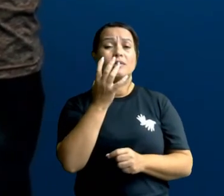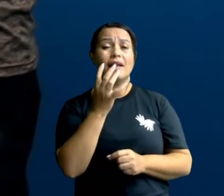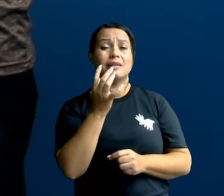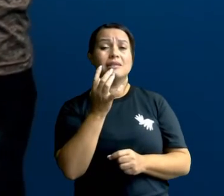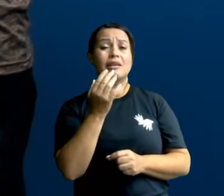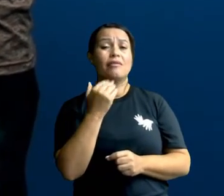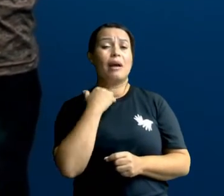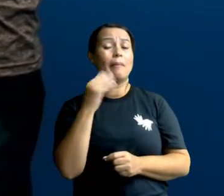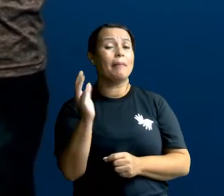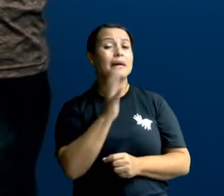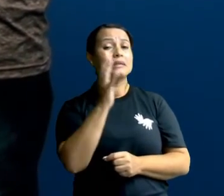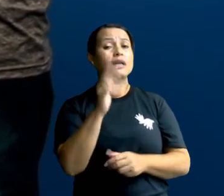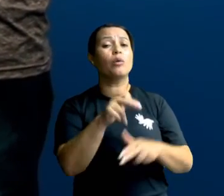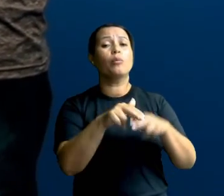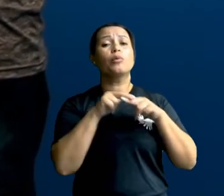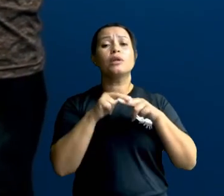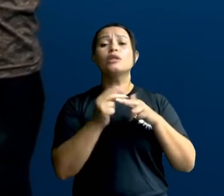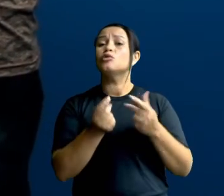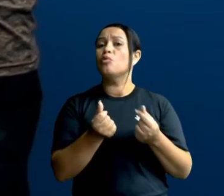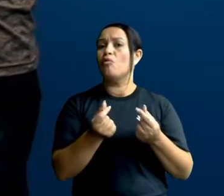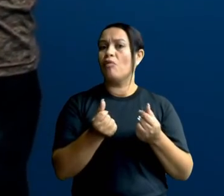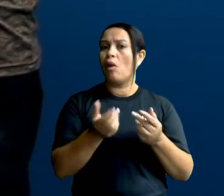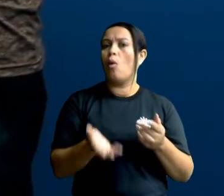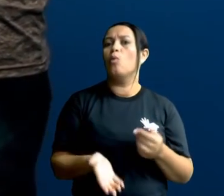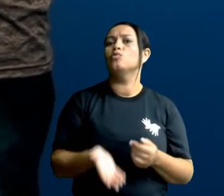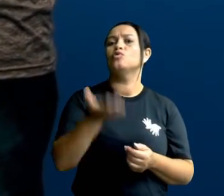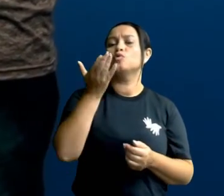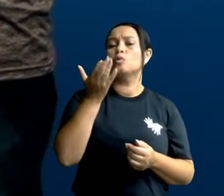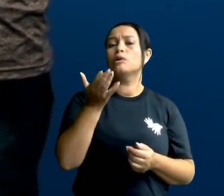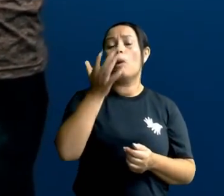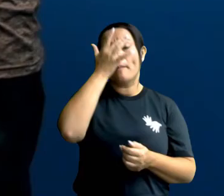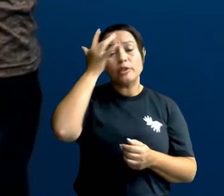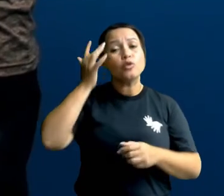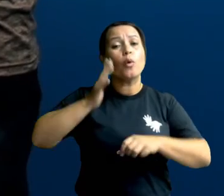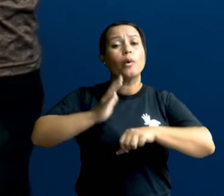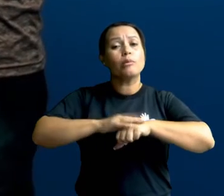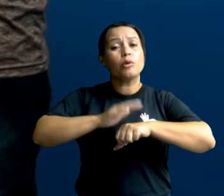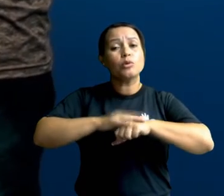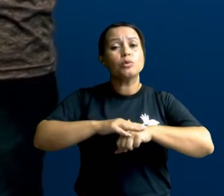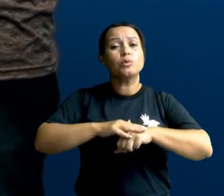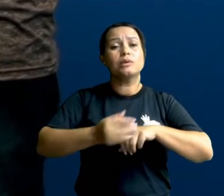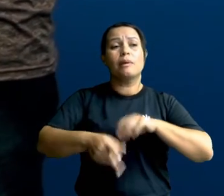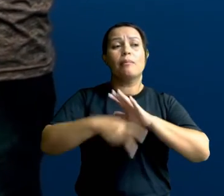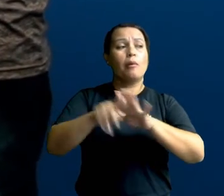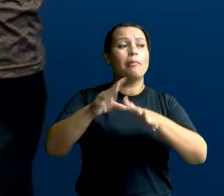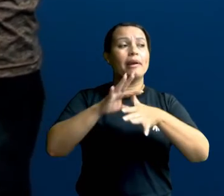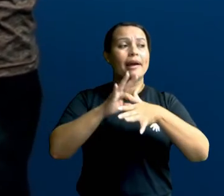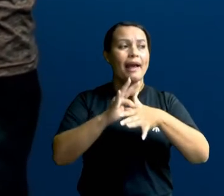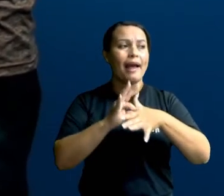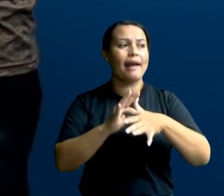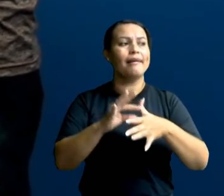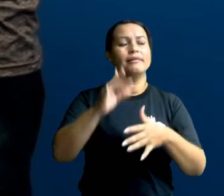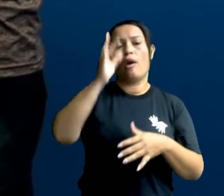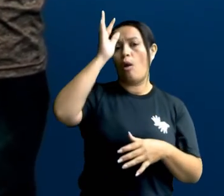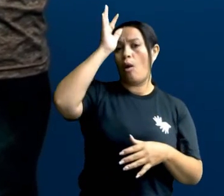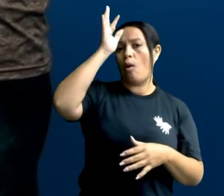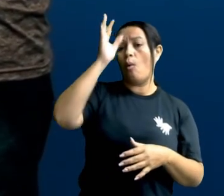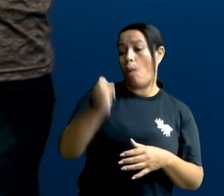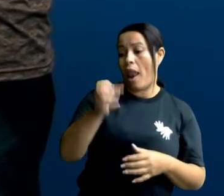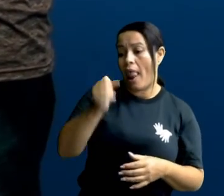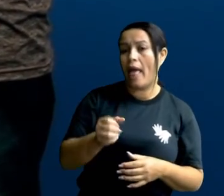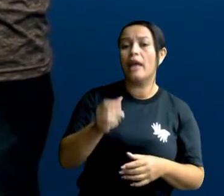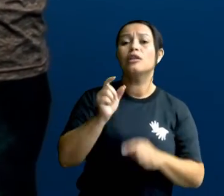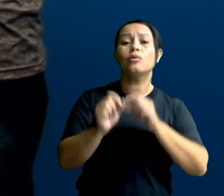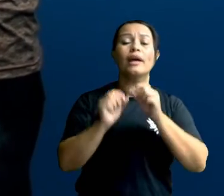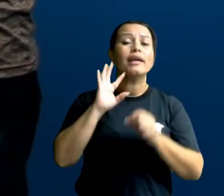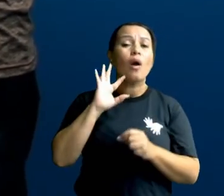é que o preço suba, né? Então, aquele produtor que ele produz a carne, que ele produz o leite, ele vai